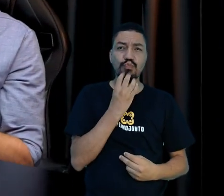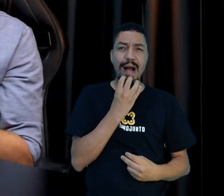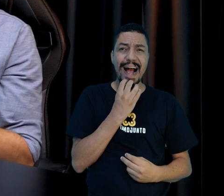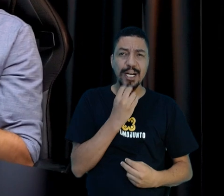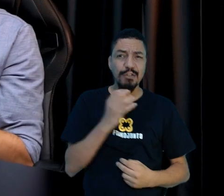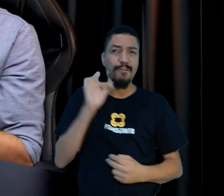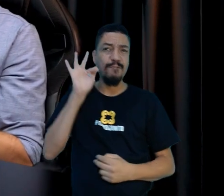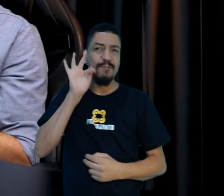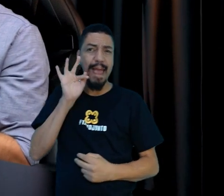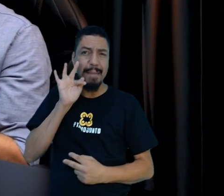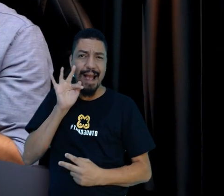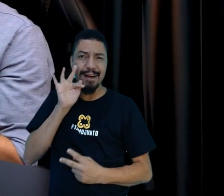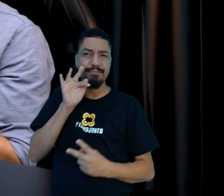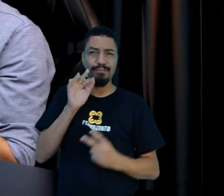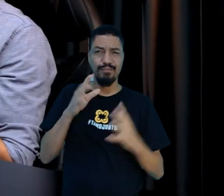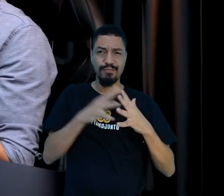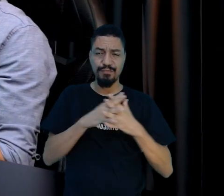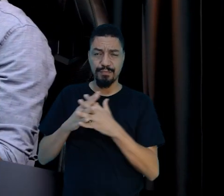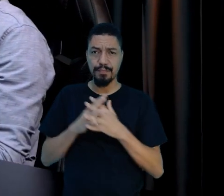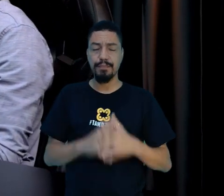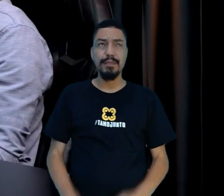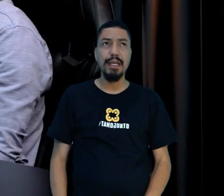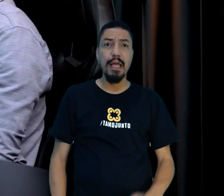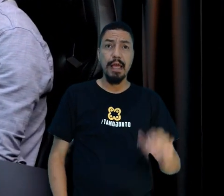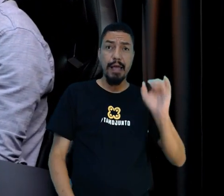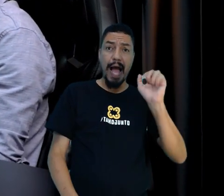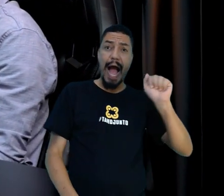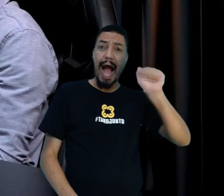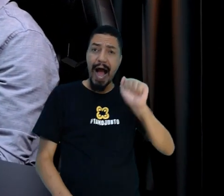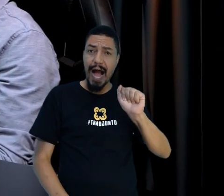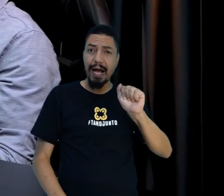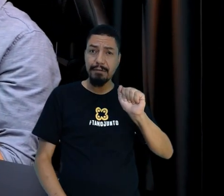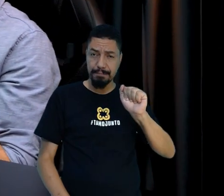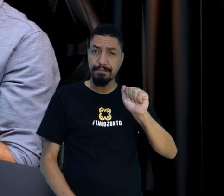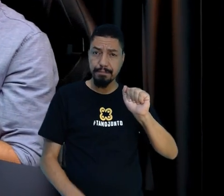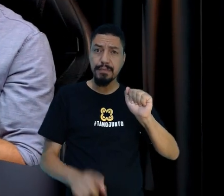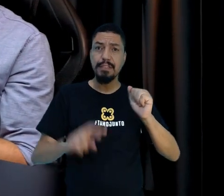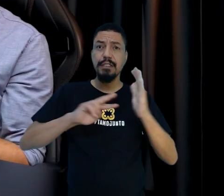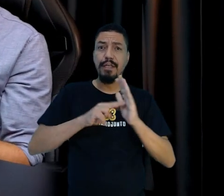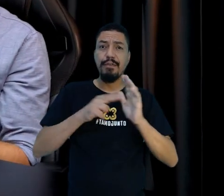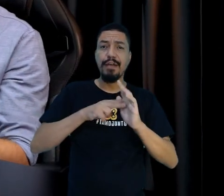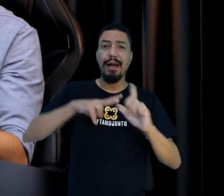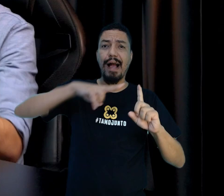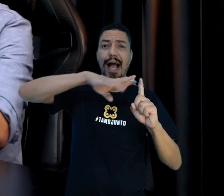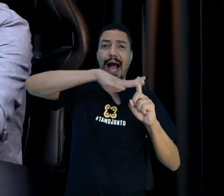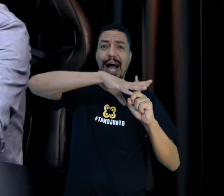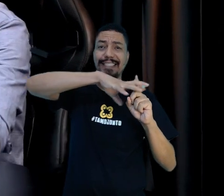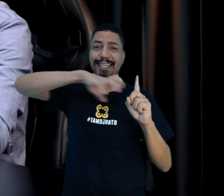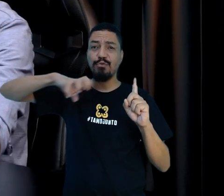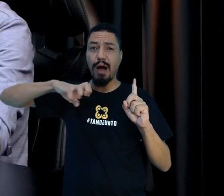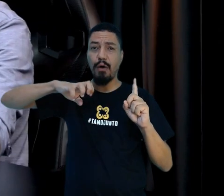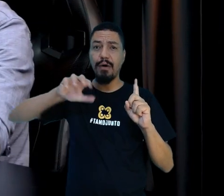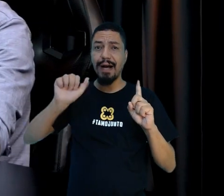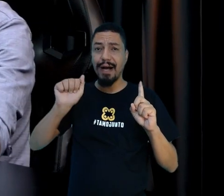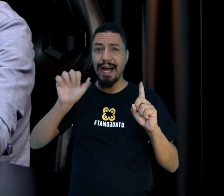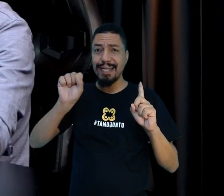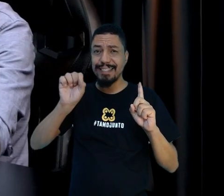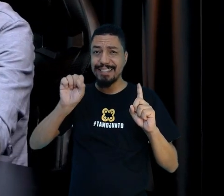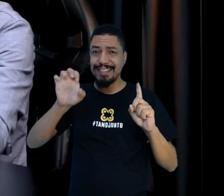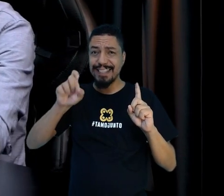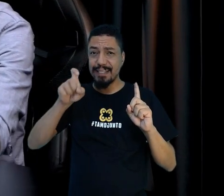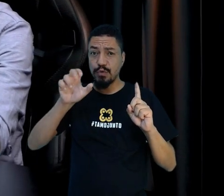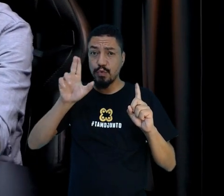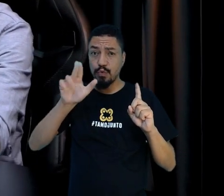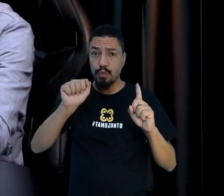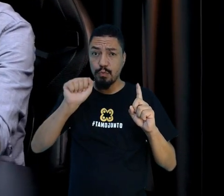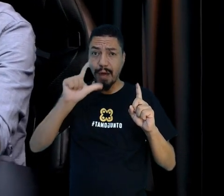intersexo. LGBTQIA, A são pessoas assexuais, né? E aí isso é uma coisa interessante de falar, é importante, eu acho também que o